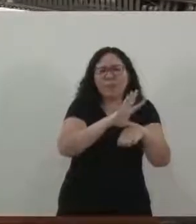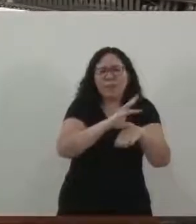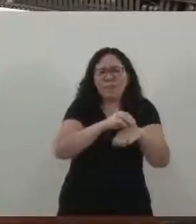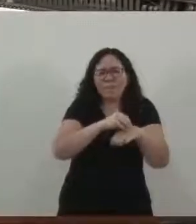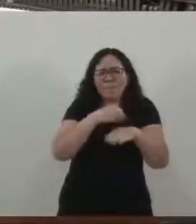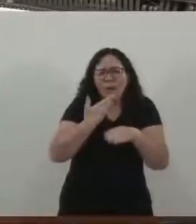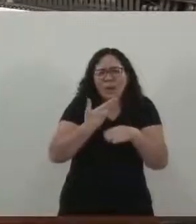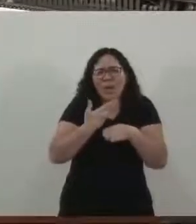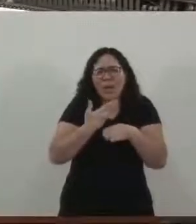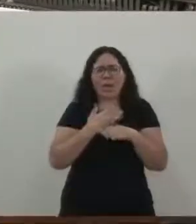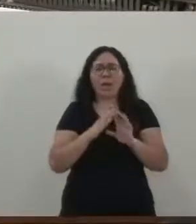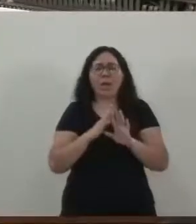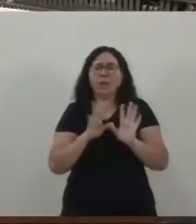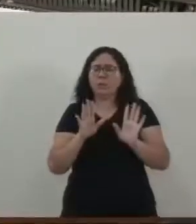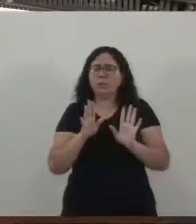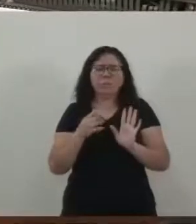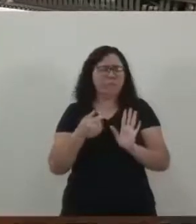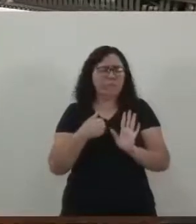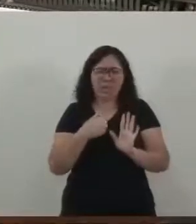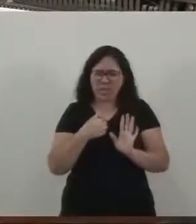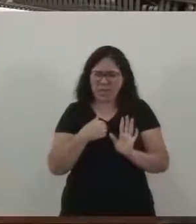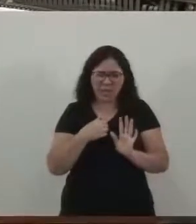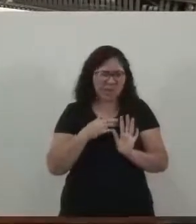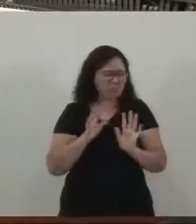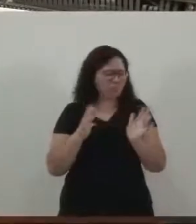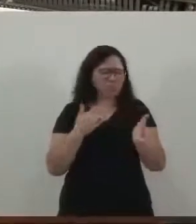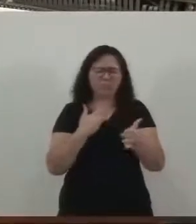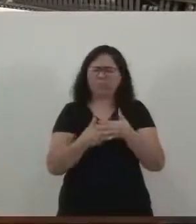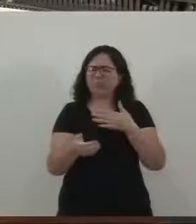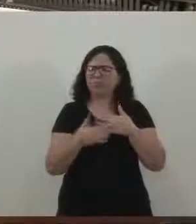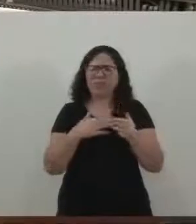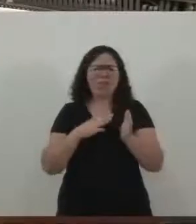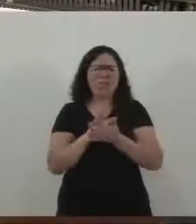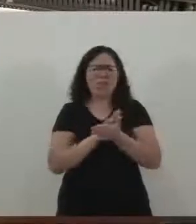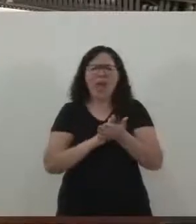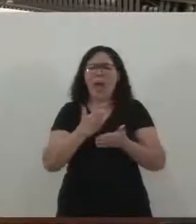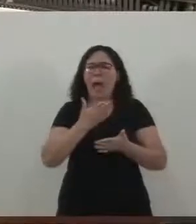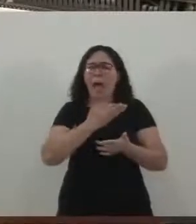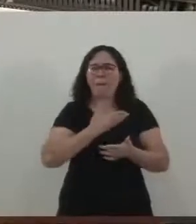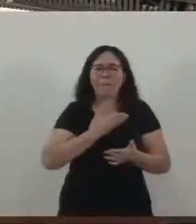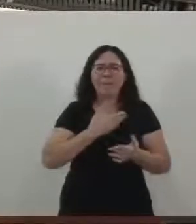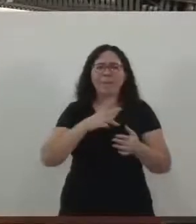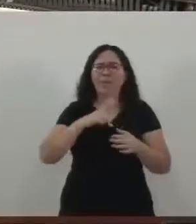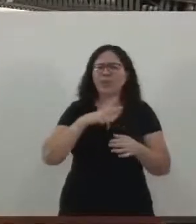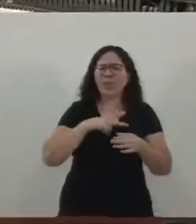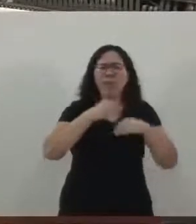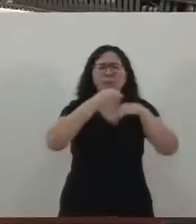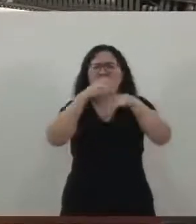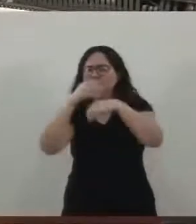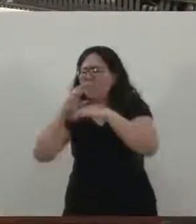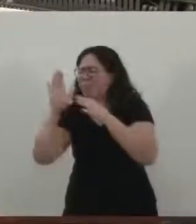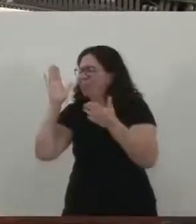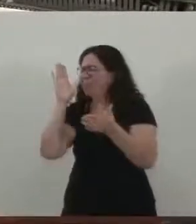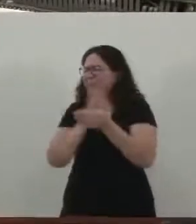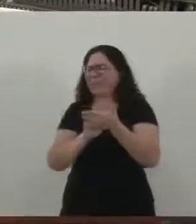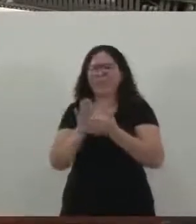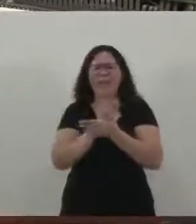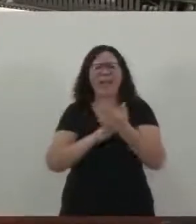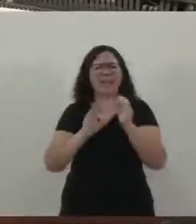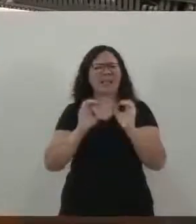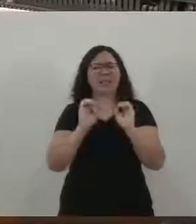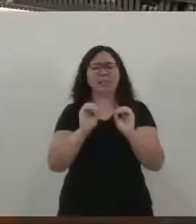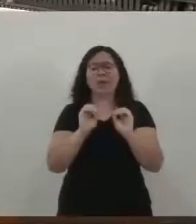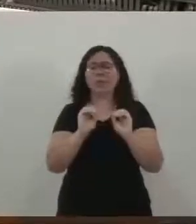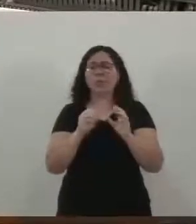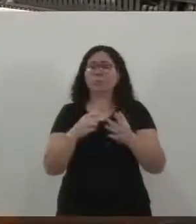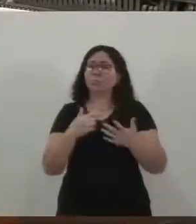com o outro, mas eu mesmo até nos particulares, até nos Facebooks de amigos, eu não compartilho nada. Então, vereador Rodrigo, eu